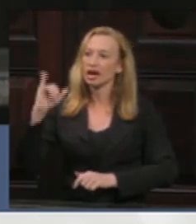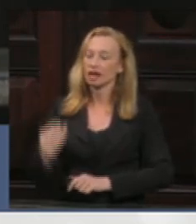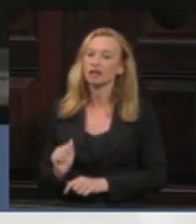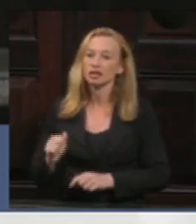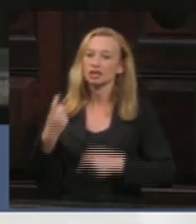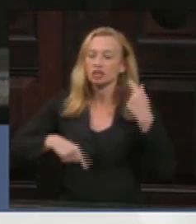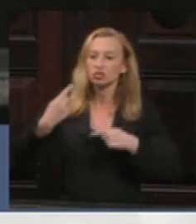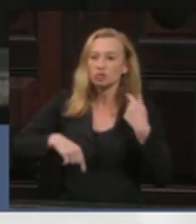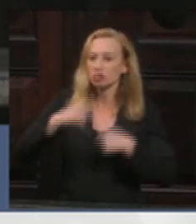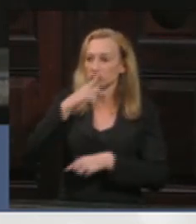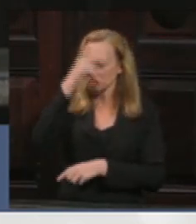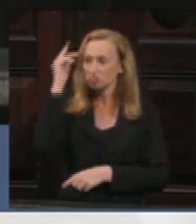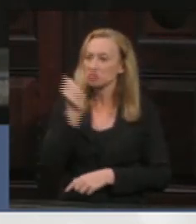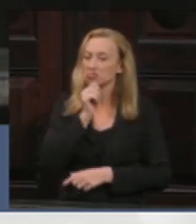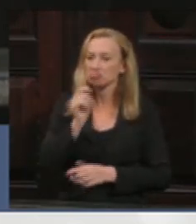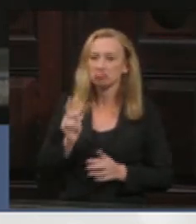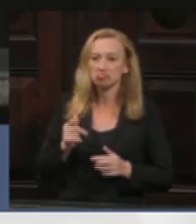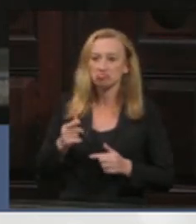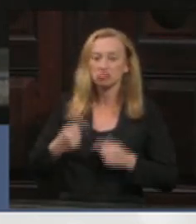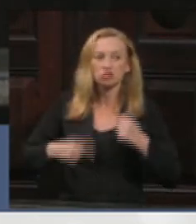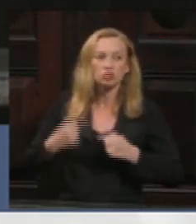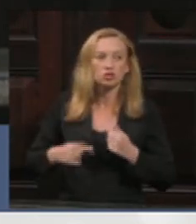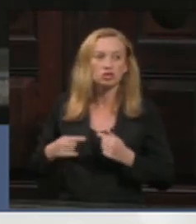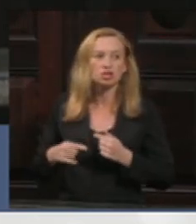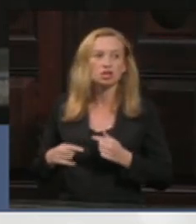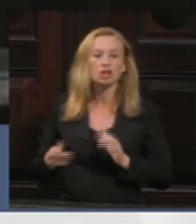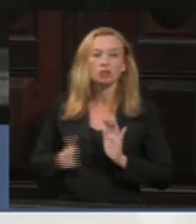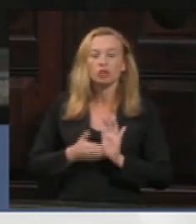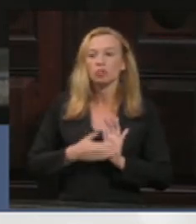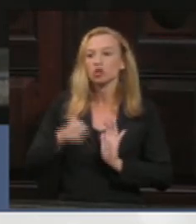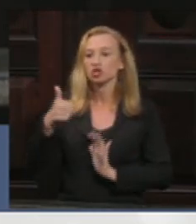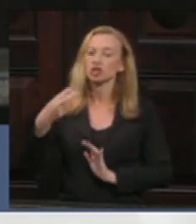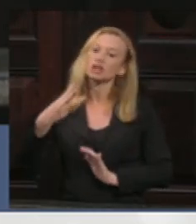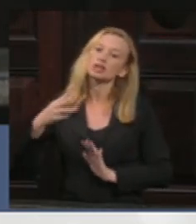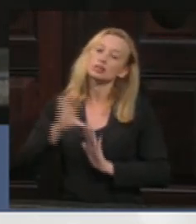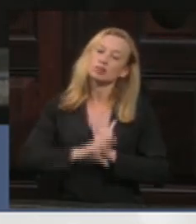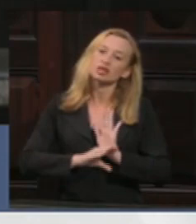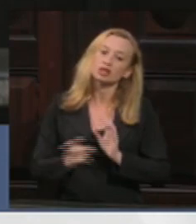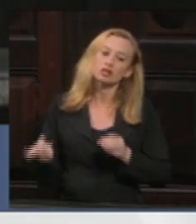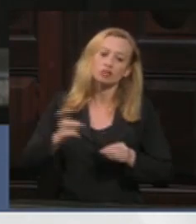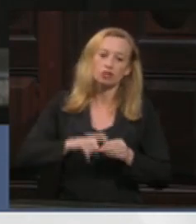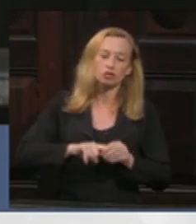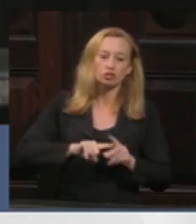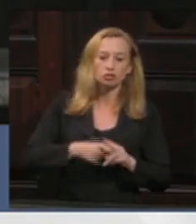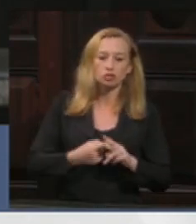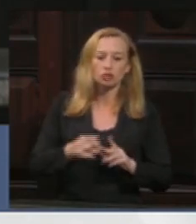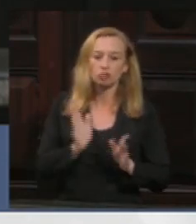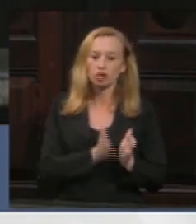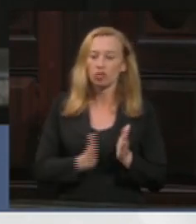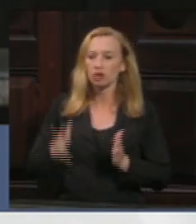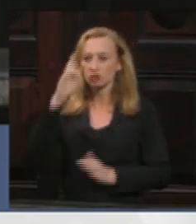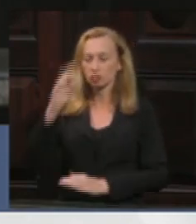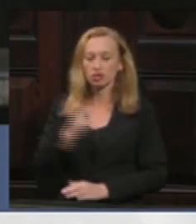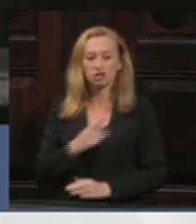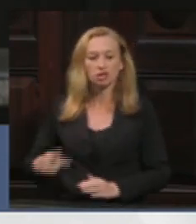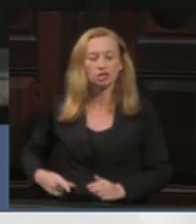encerrada a discussão, a presente proposta recebeu 3 emendas e retorna às comissões. Pela ordem, senhor presidente. Pela ordem,